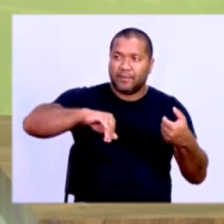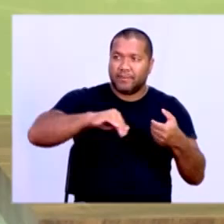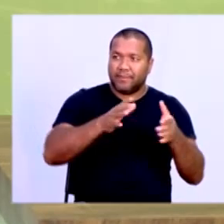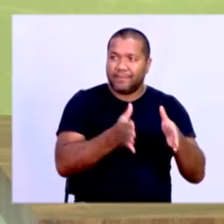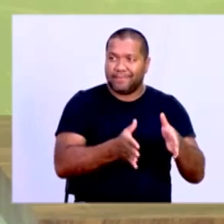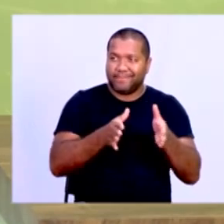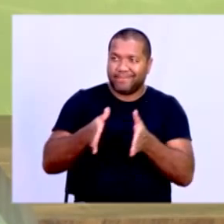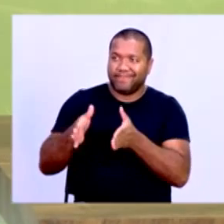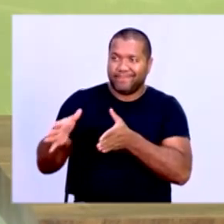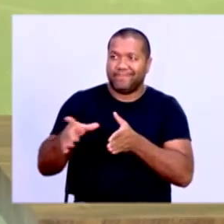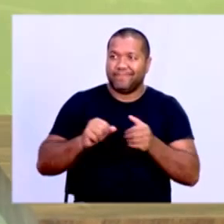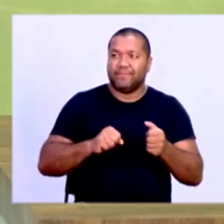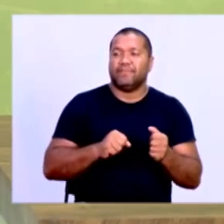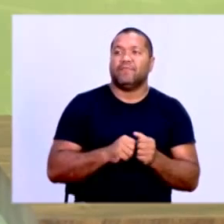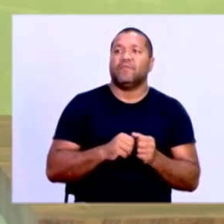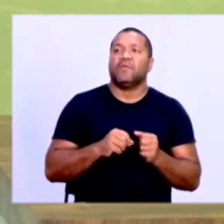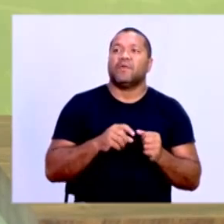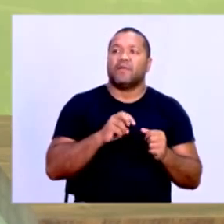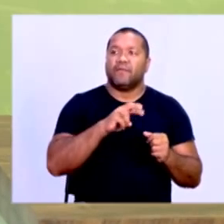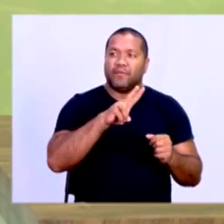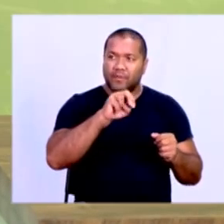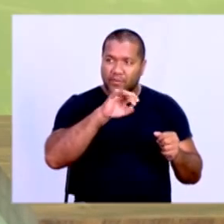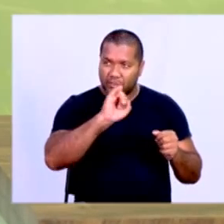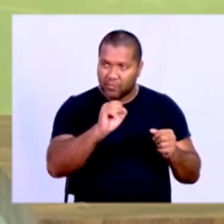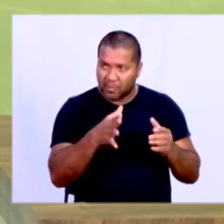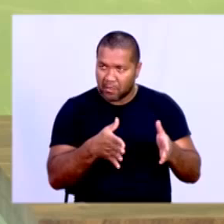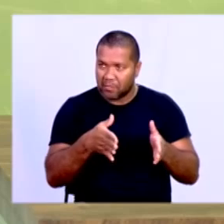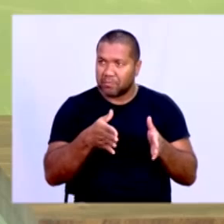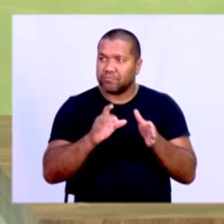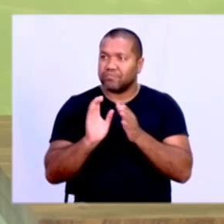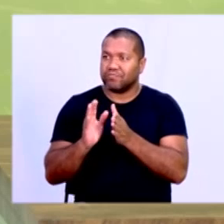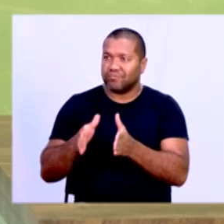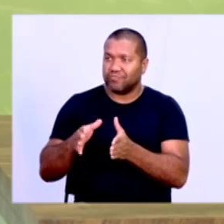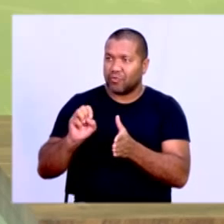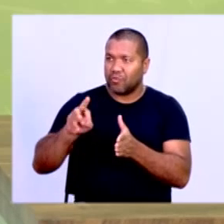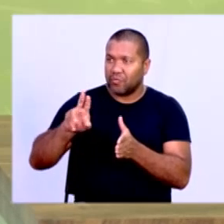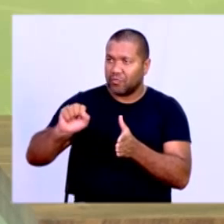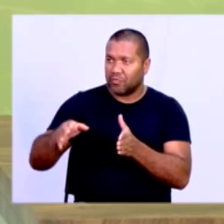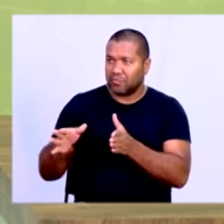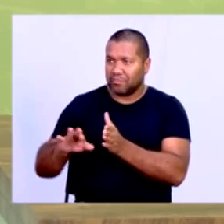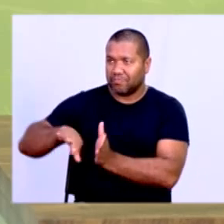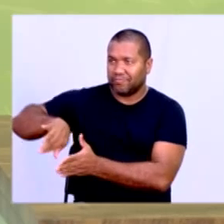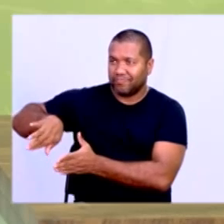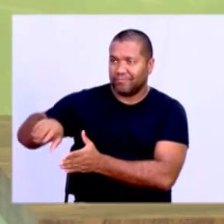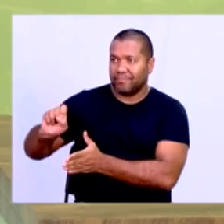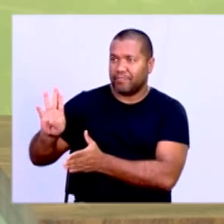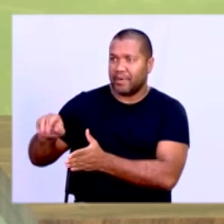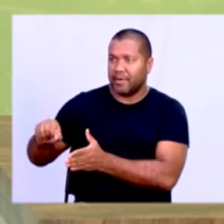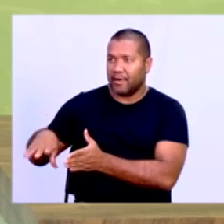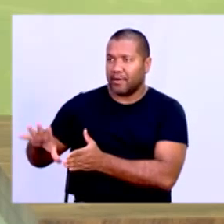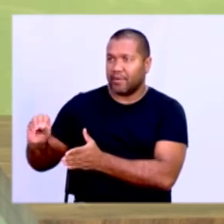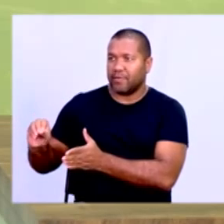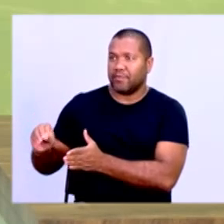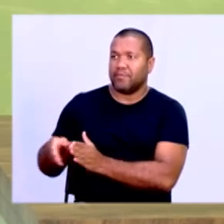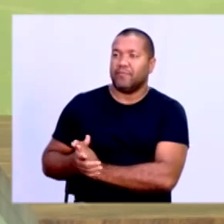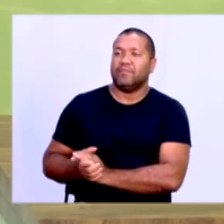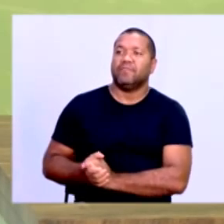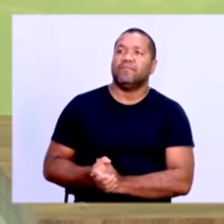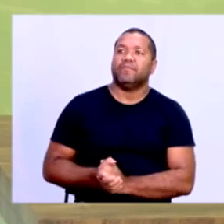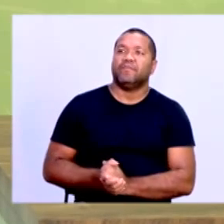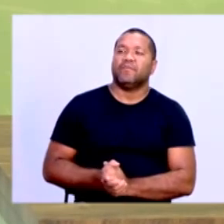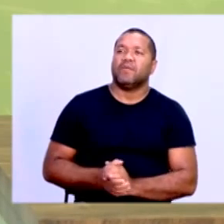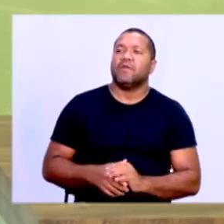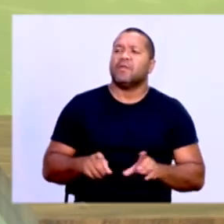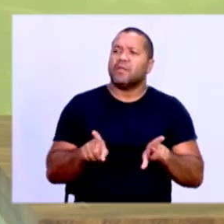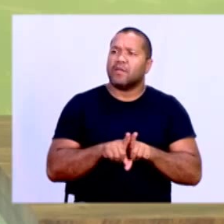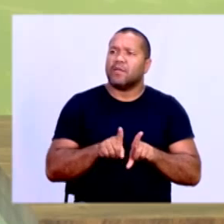o que é controle e o que é banco. Então, como o professor disse, isso é arquitetura de software, né? Então, nós temos também, professor,